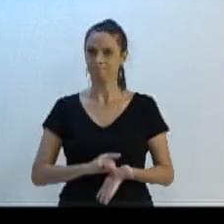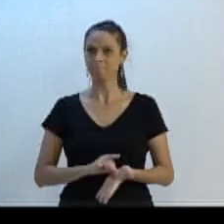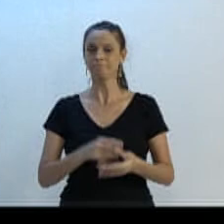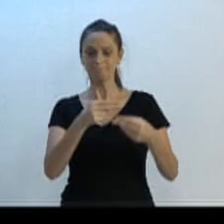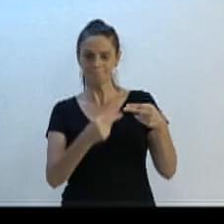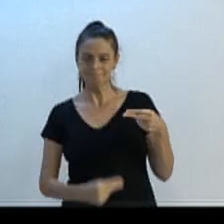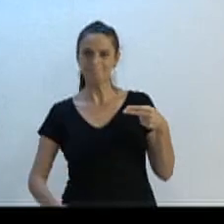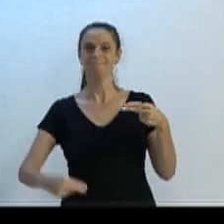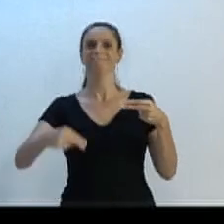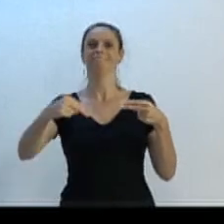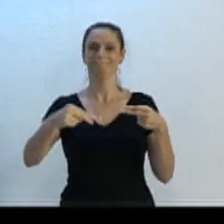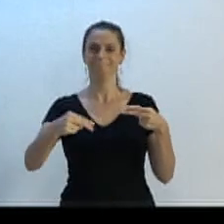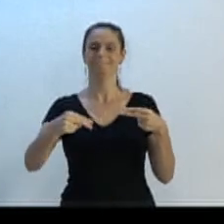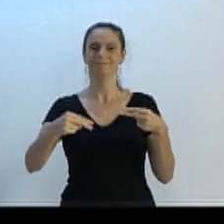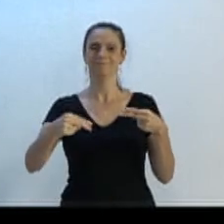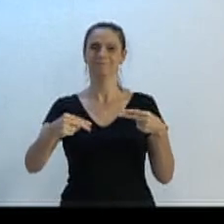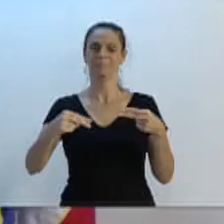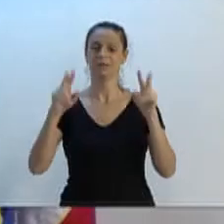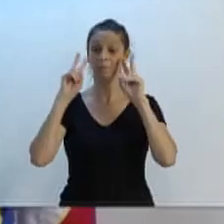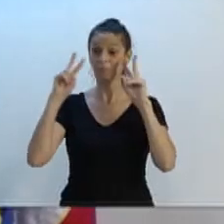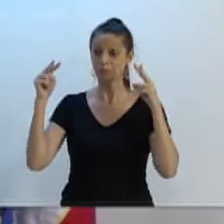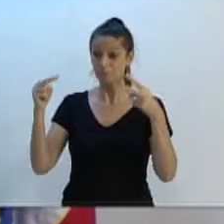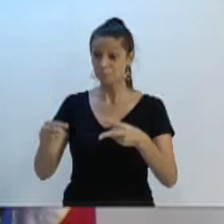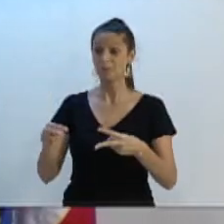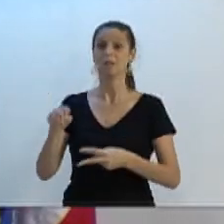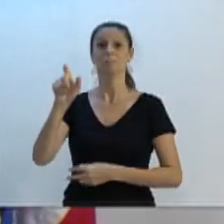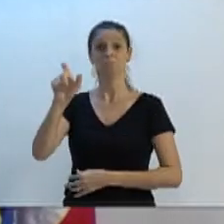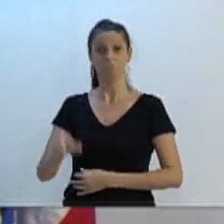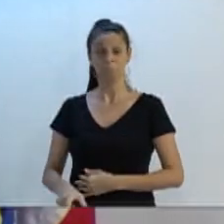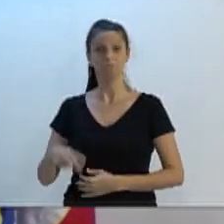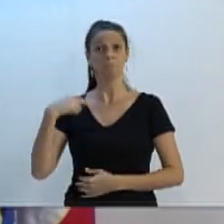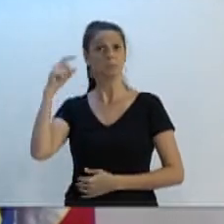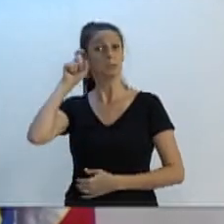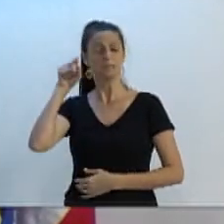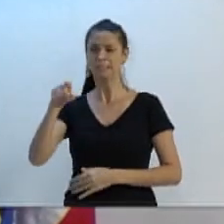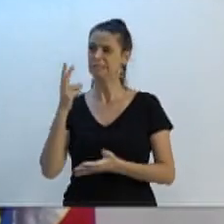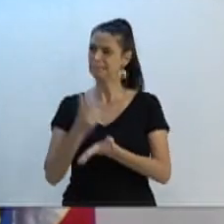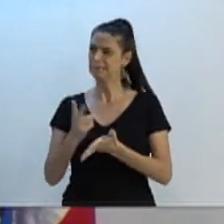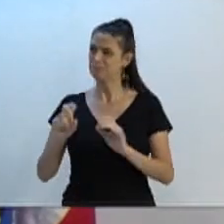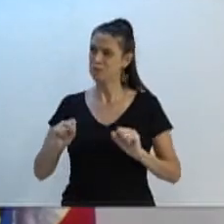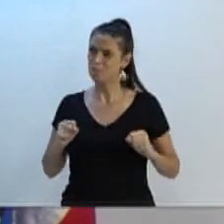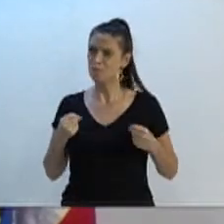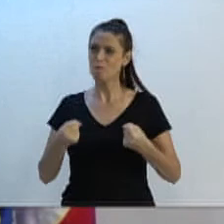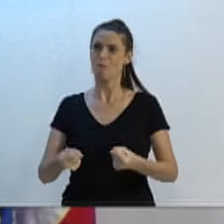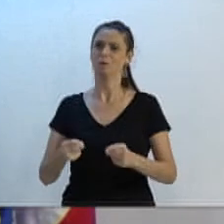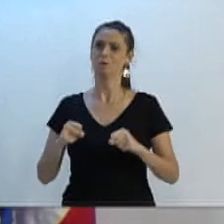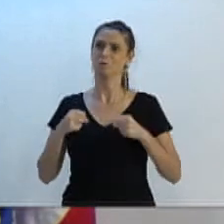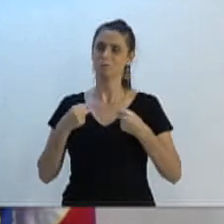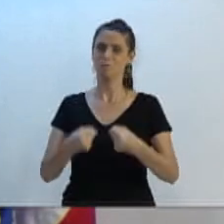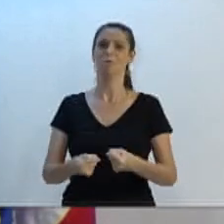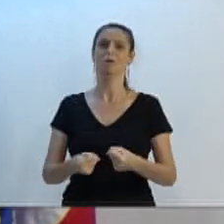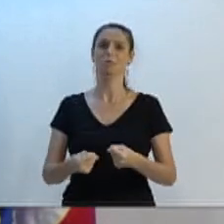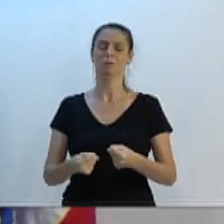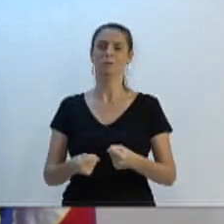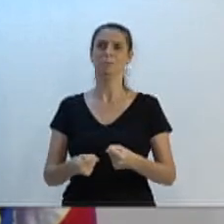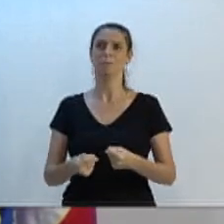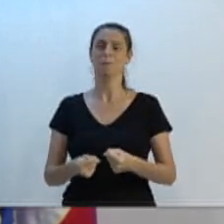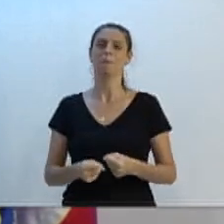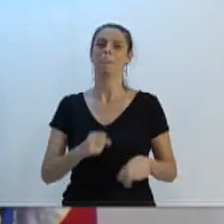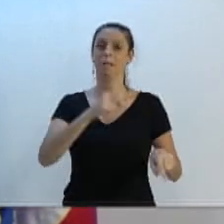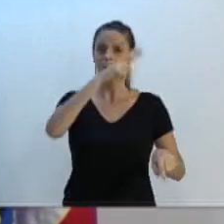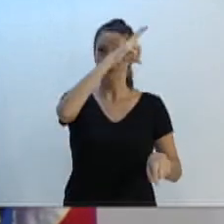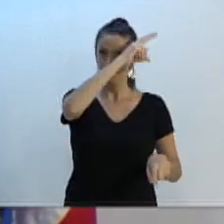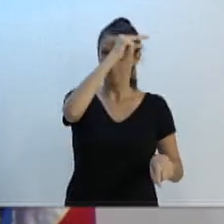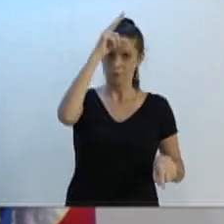inaugurada a reconhecer o trabalho do vereador oriente-se manta o que não mediu esforços para que as partes poder